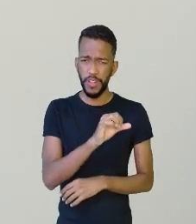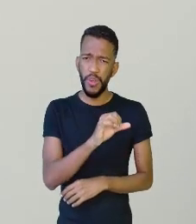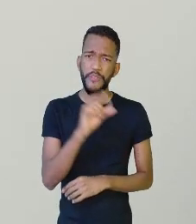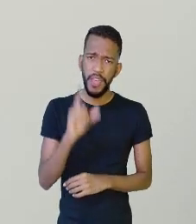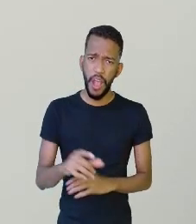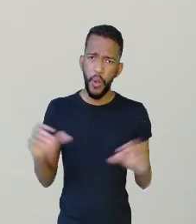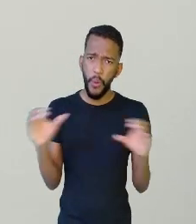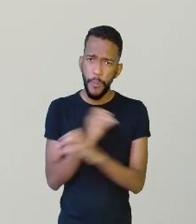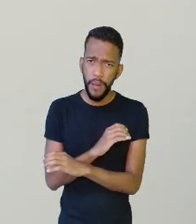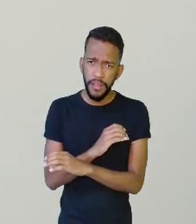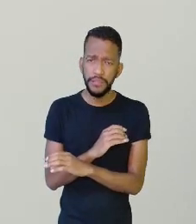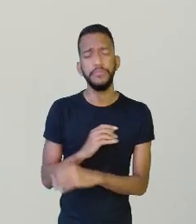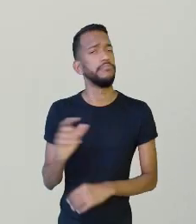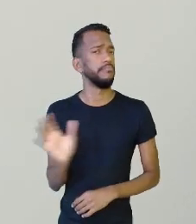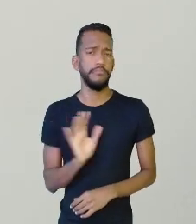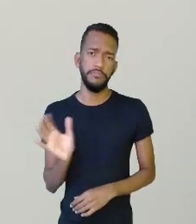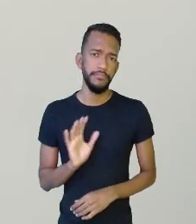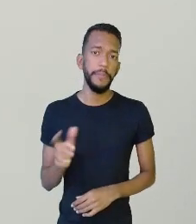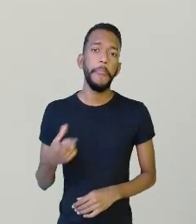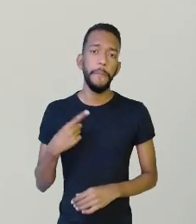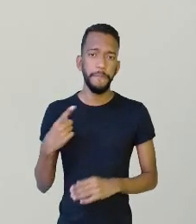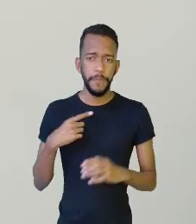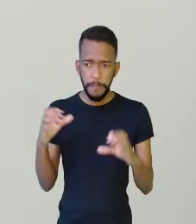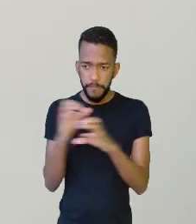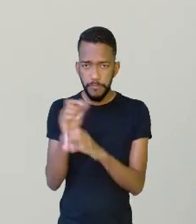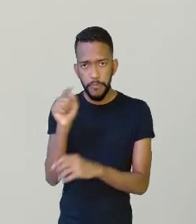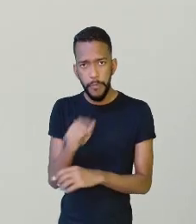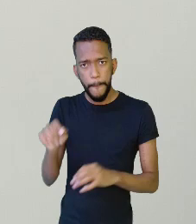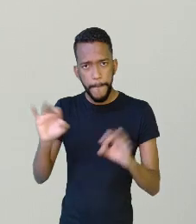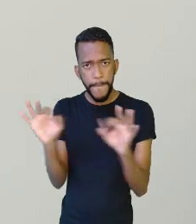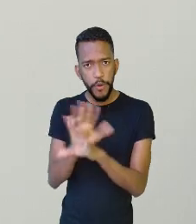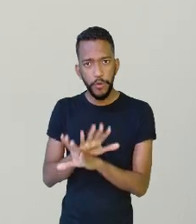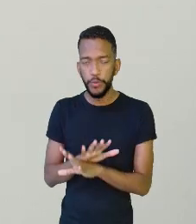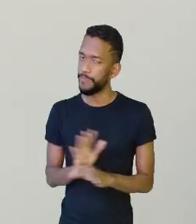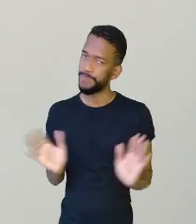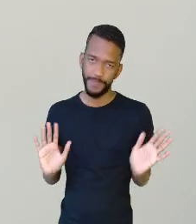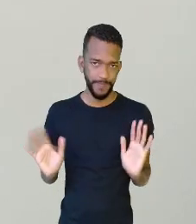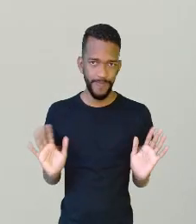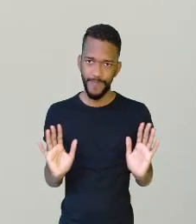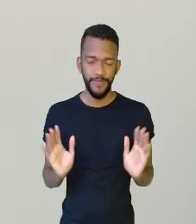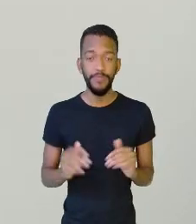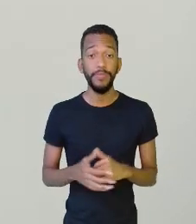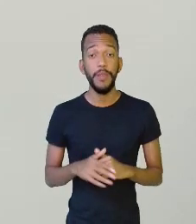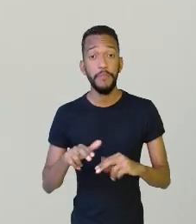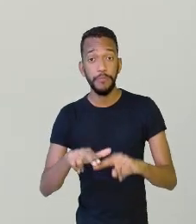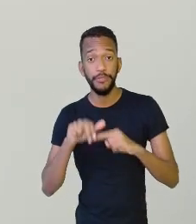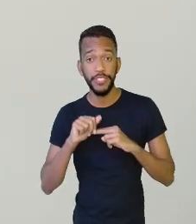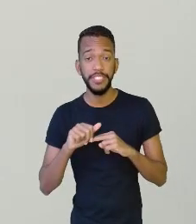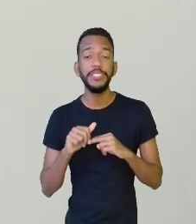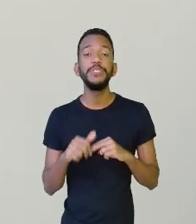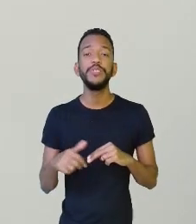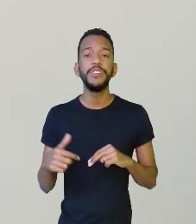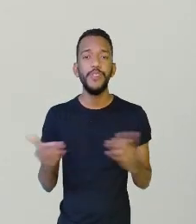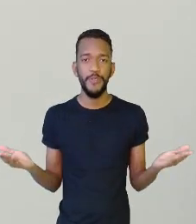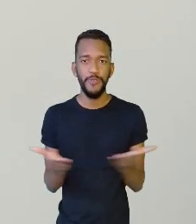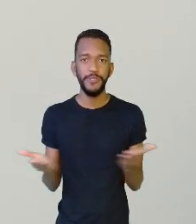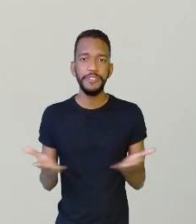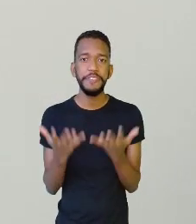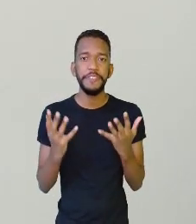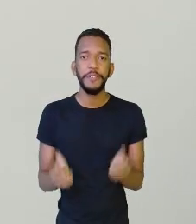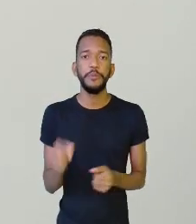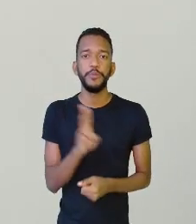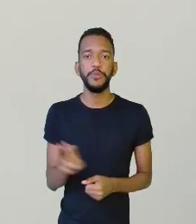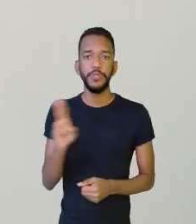R$16,99. Esse número, ele está fechadinho? Não, né? E é para isso que a gente usa